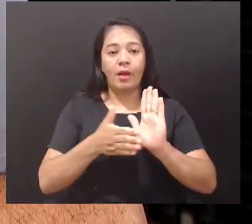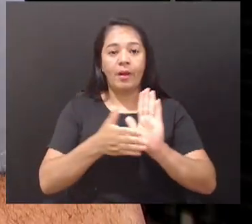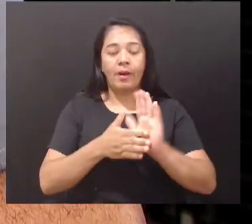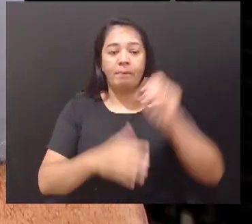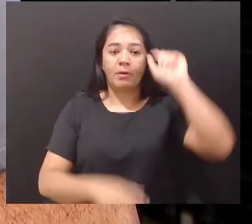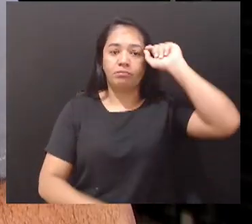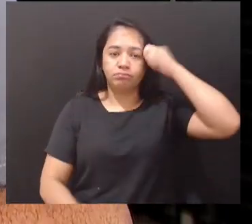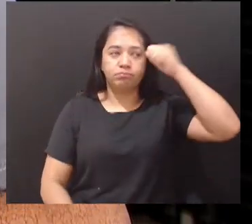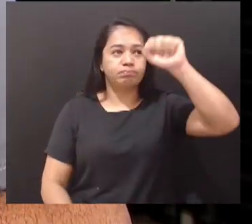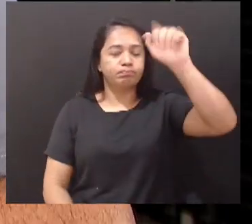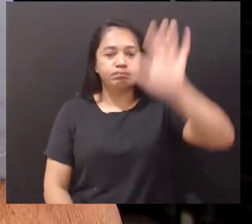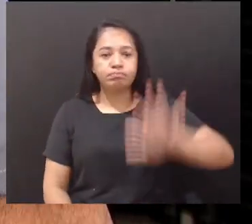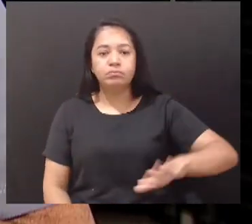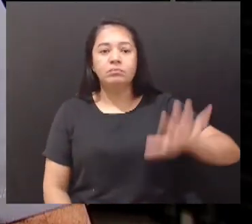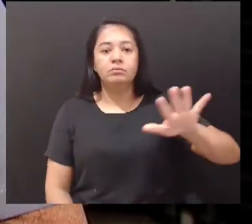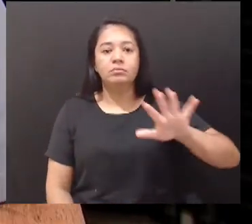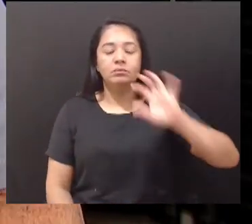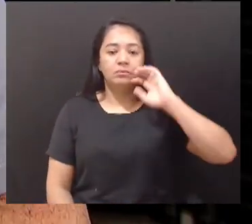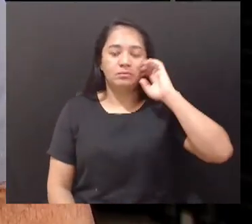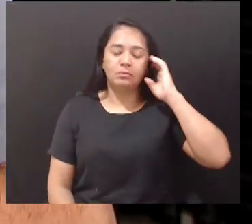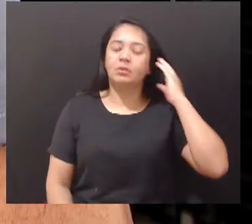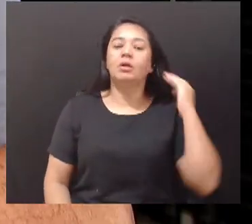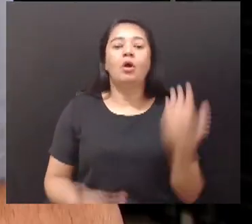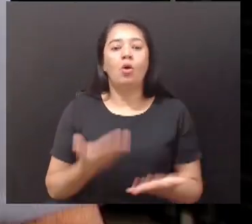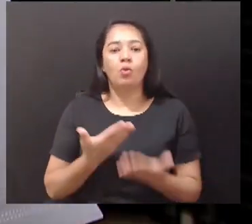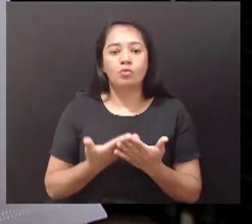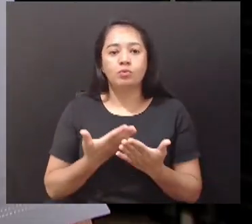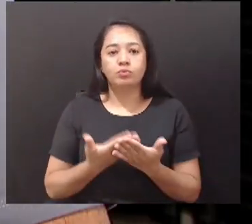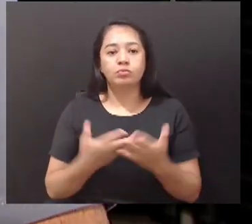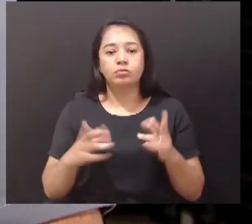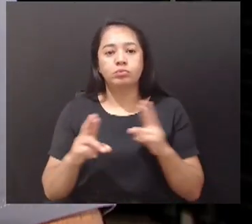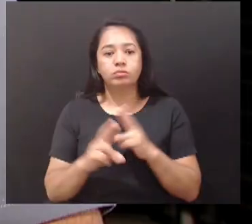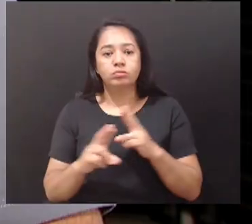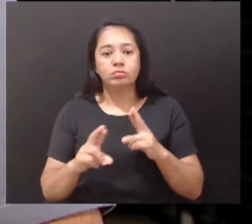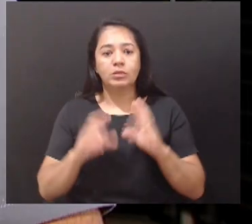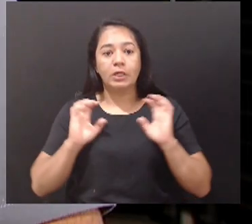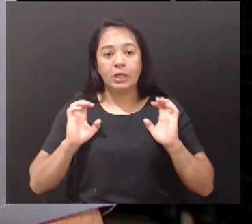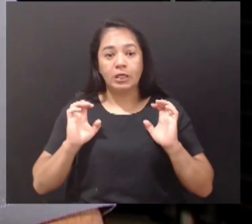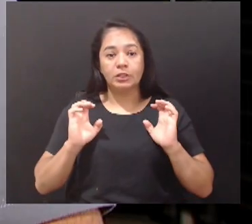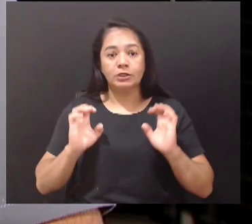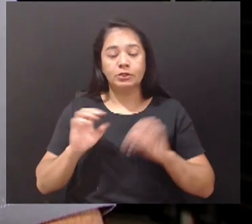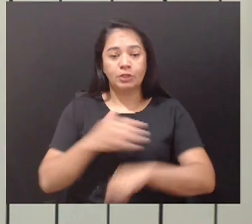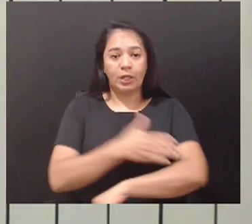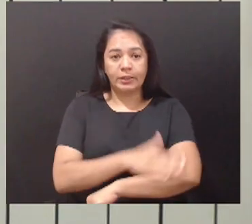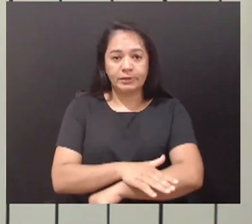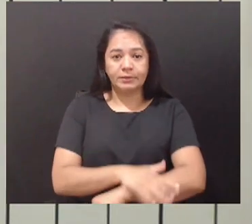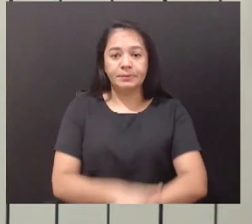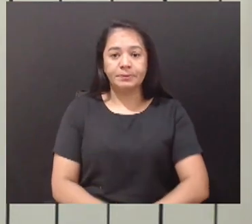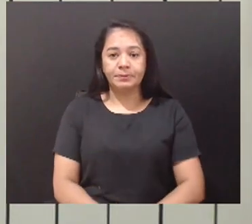sobre o estudo de relações étnicos raciais.